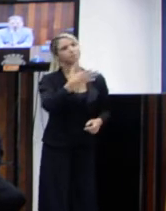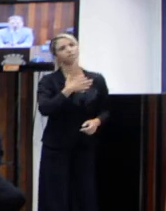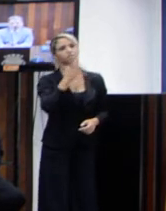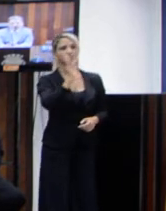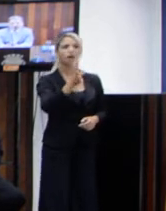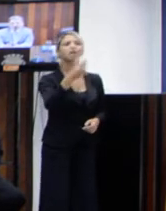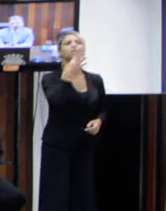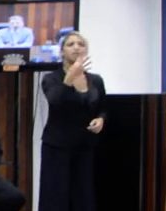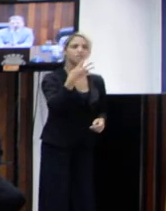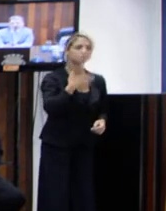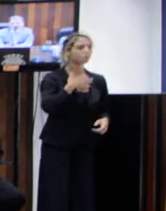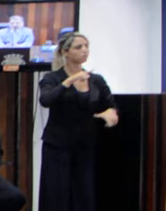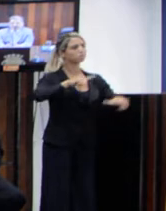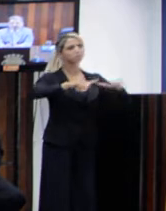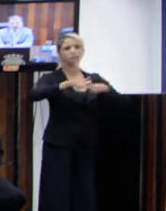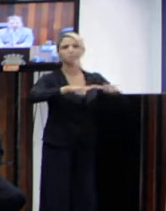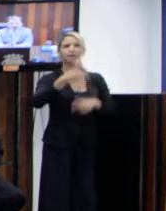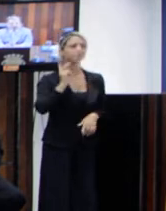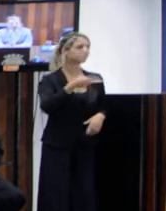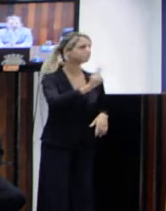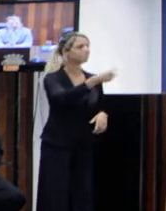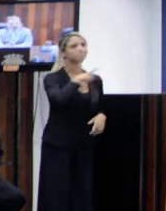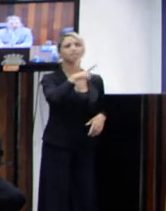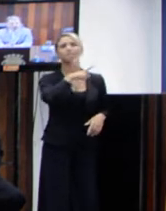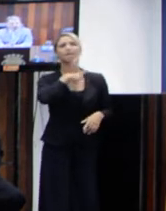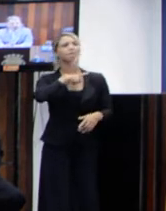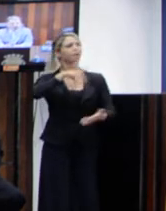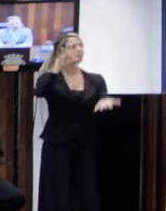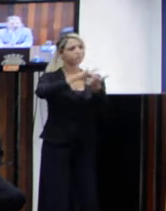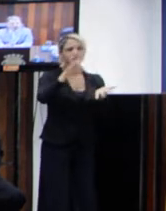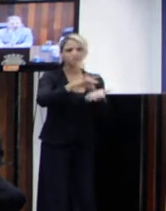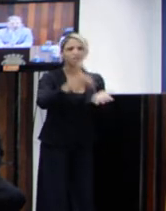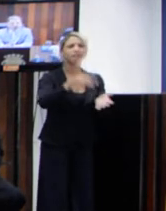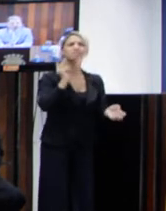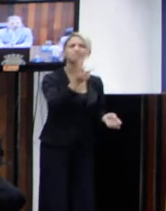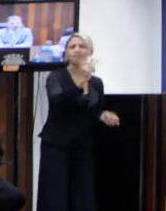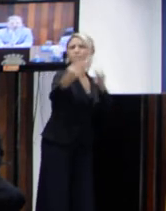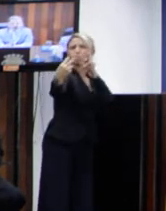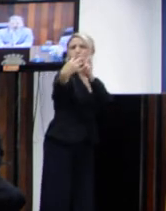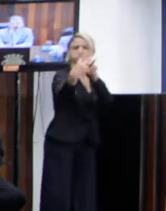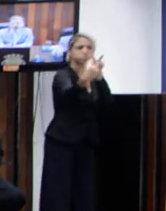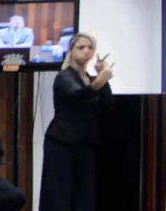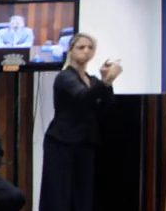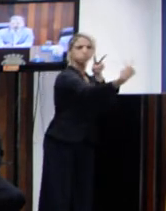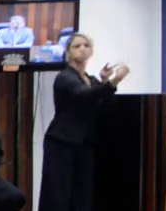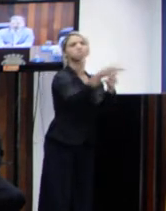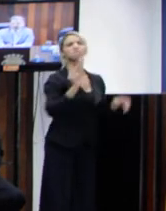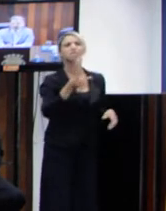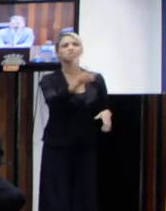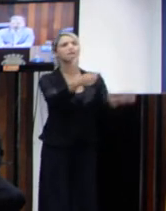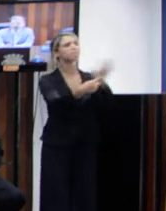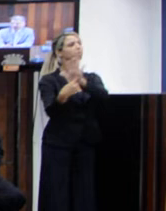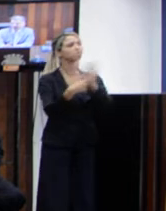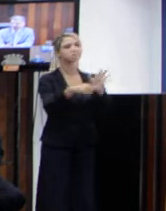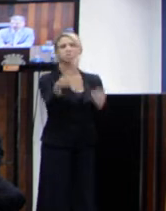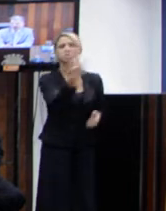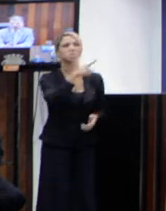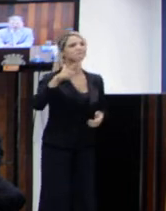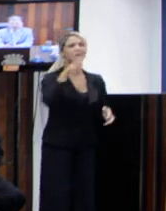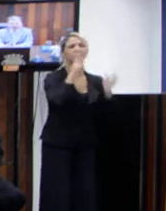Trabalho exatamente com a verdade, olhando no olho e falando o que tem que ser dito, sem mandar recado para